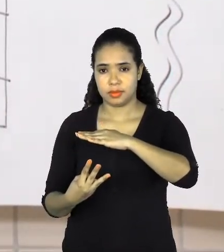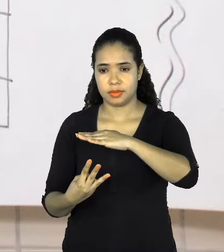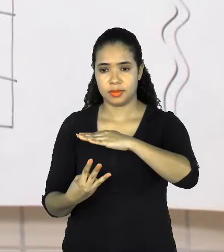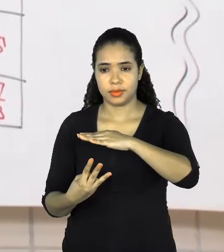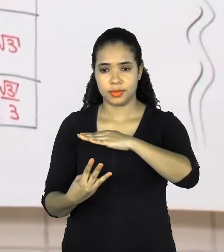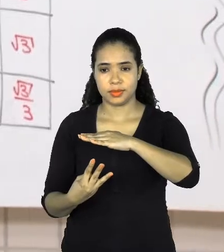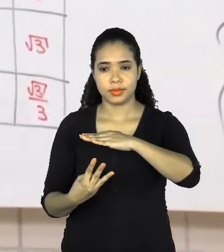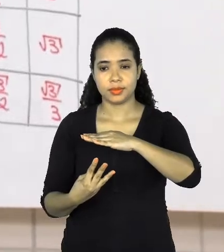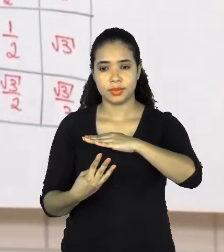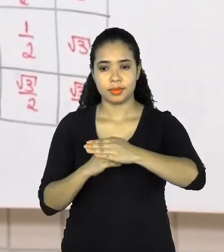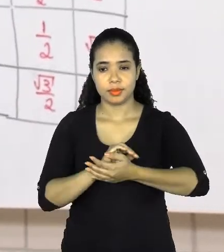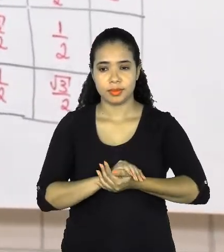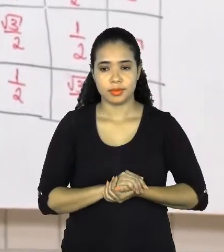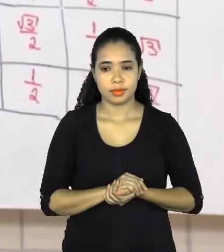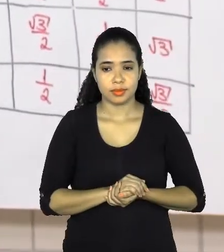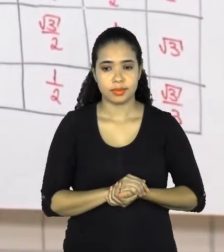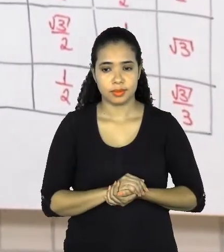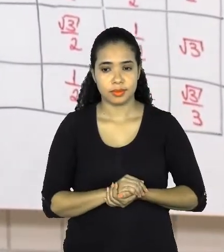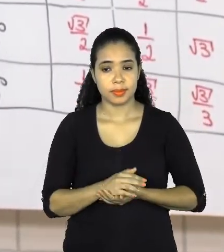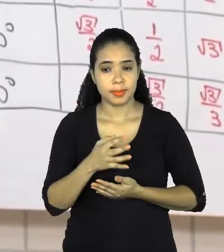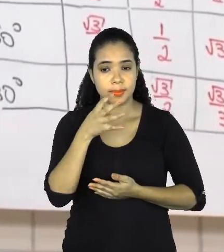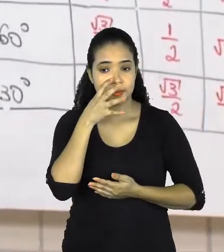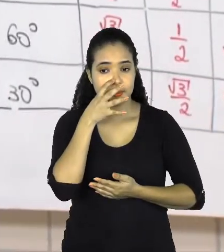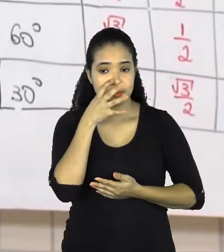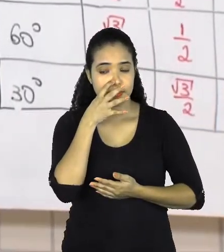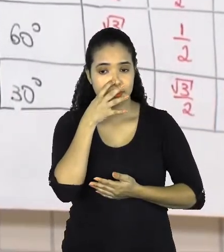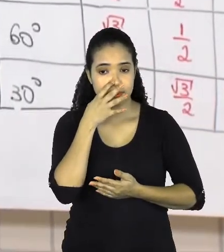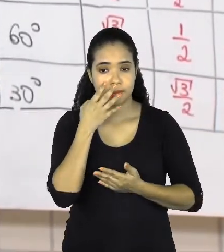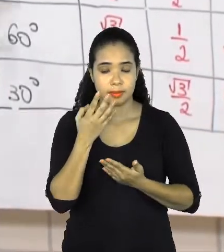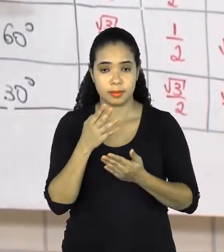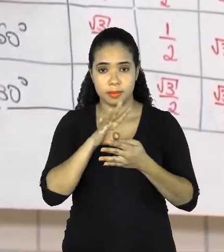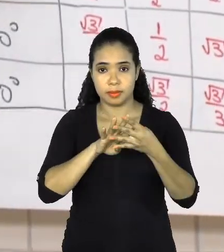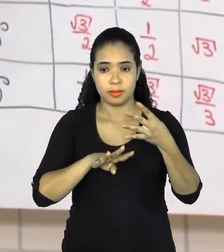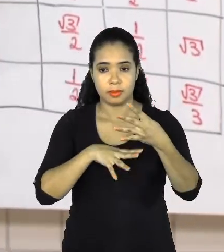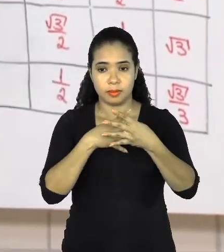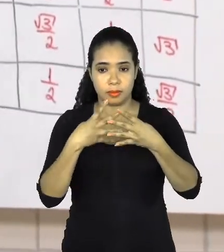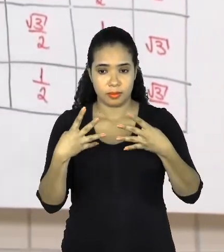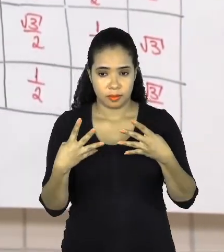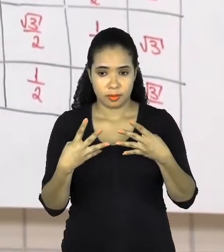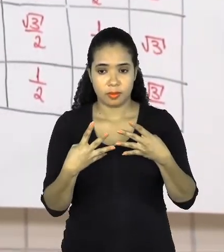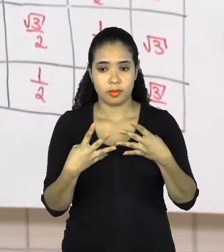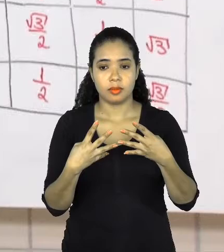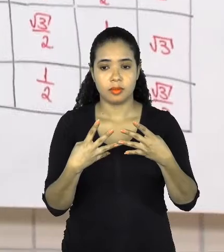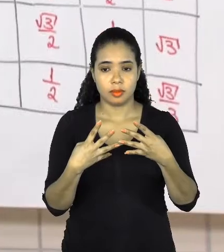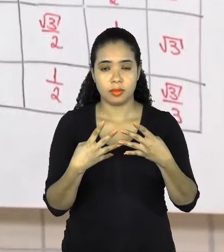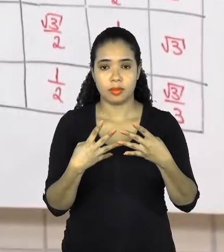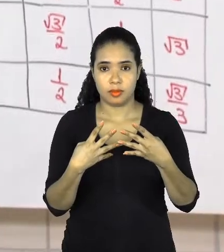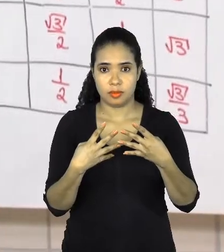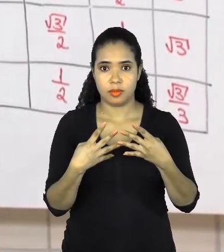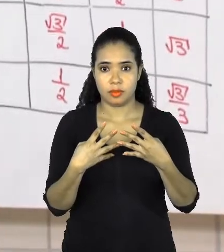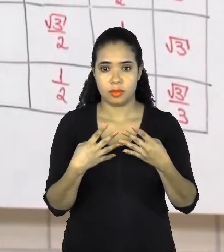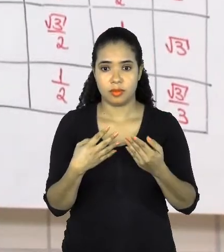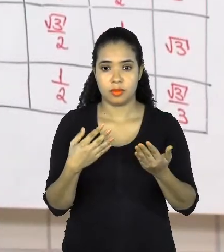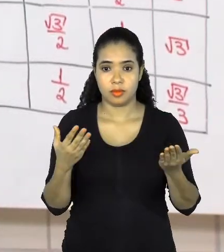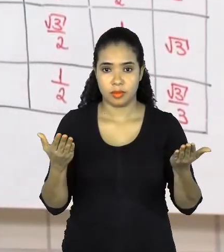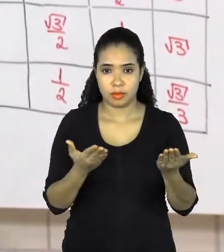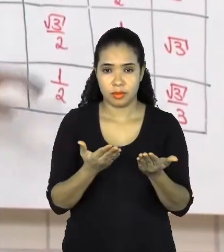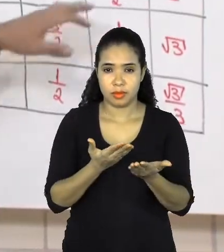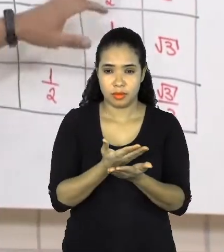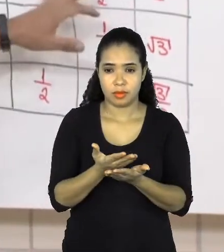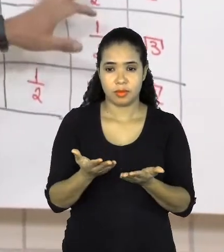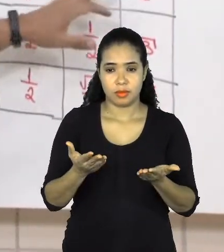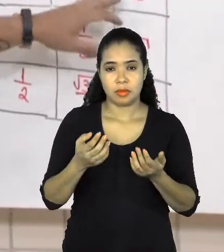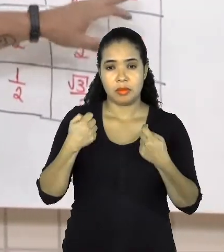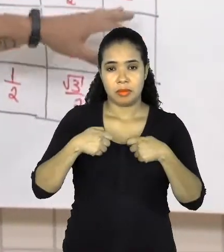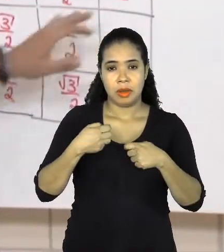sobre 3. Observe que essa tabela é trigonométrica. A partir de hoje, você é obrigado a